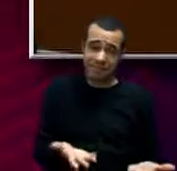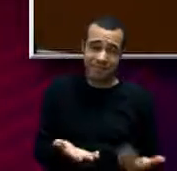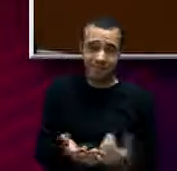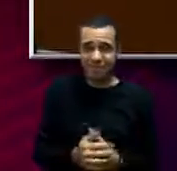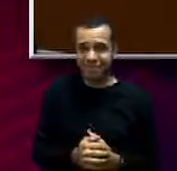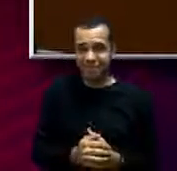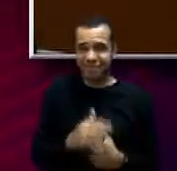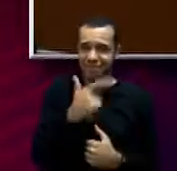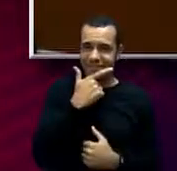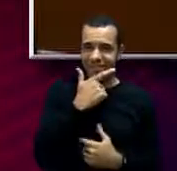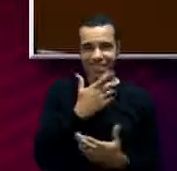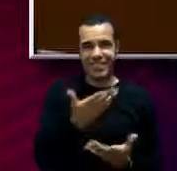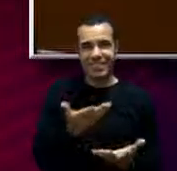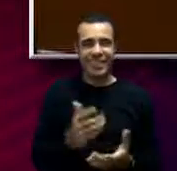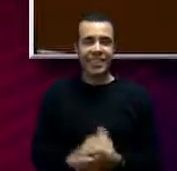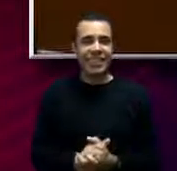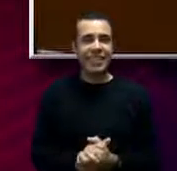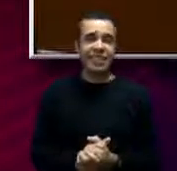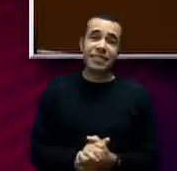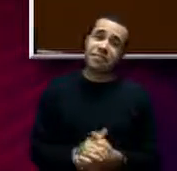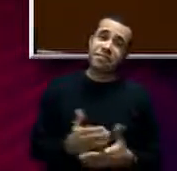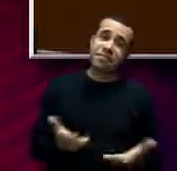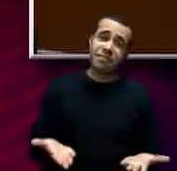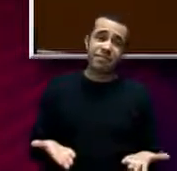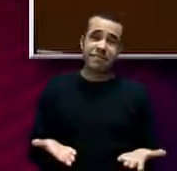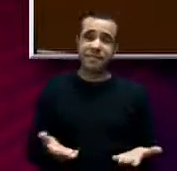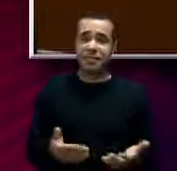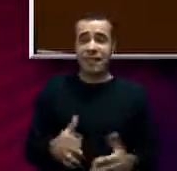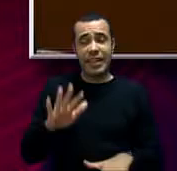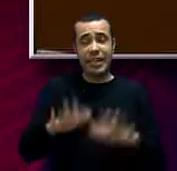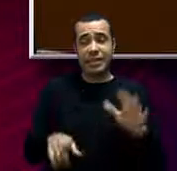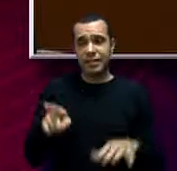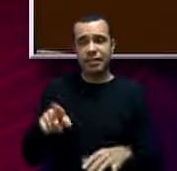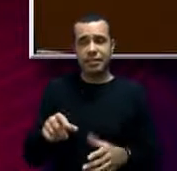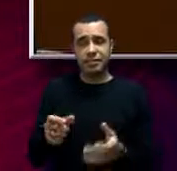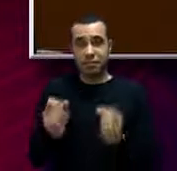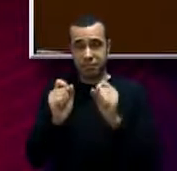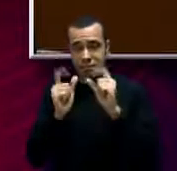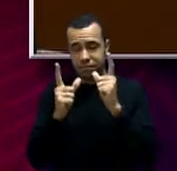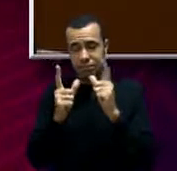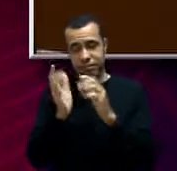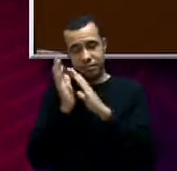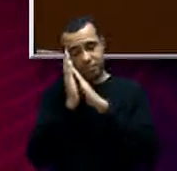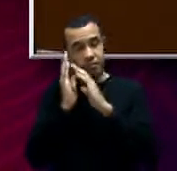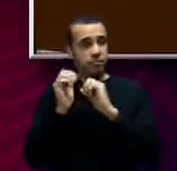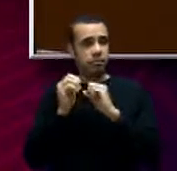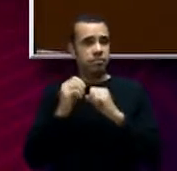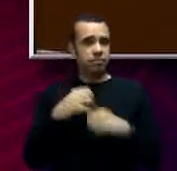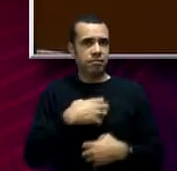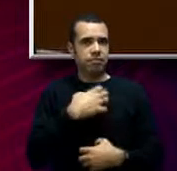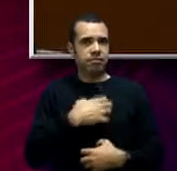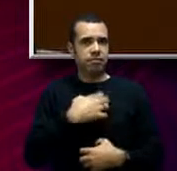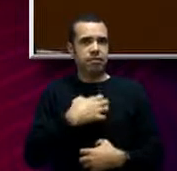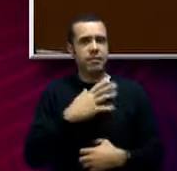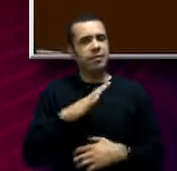Sabe que é meio mal-humorado às vezes quando acorda, mas é um doce de pessoa.